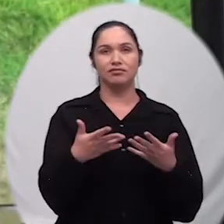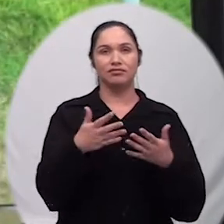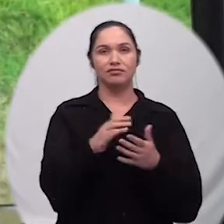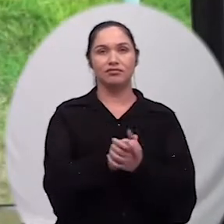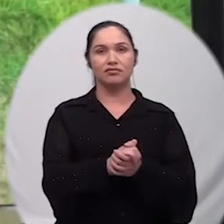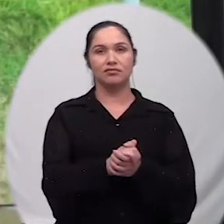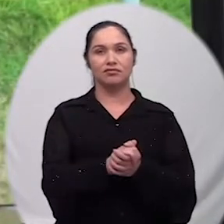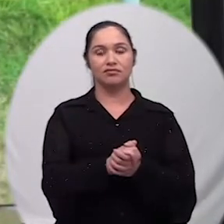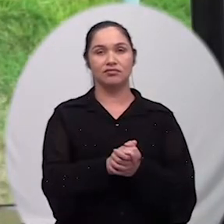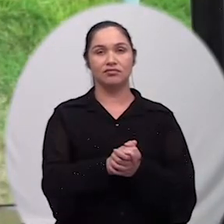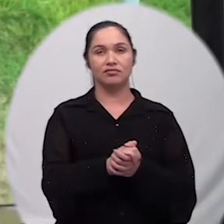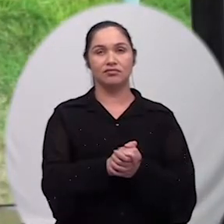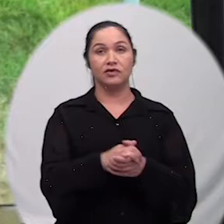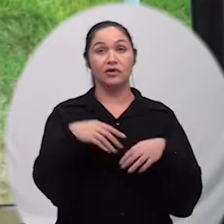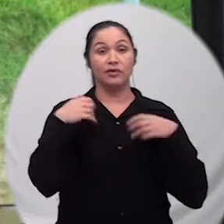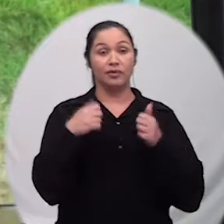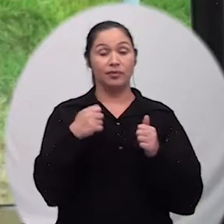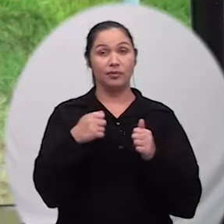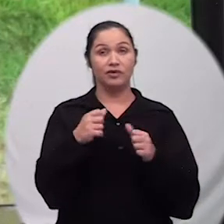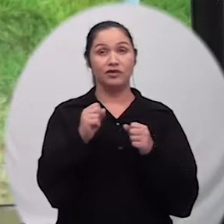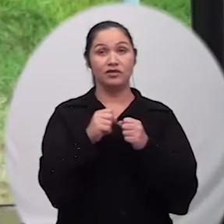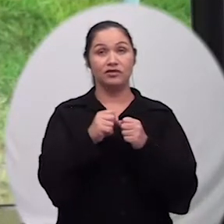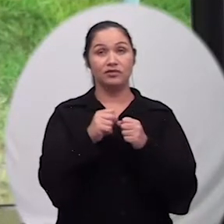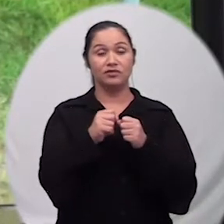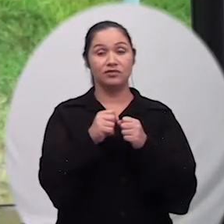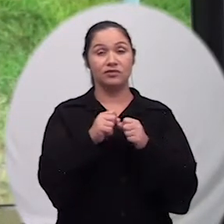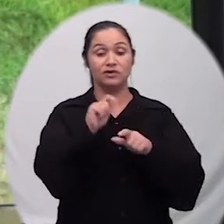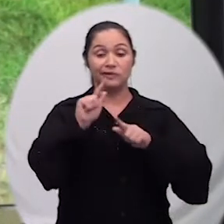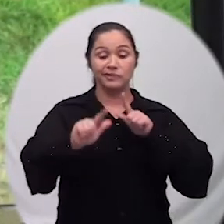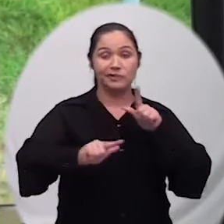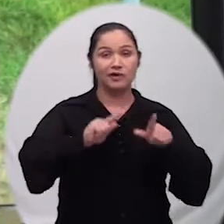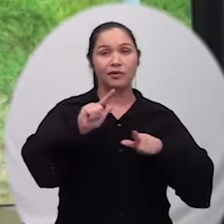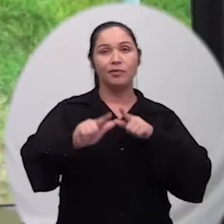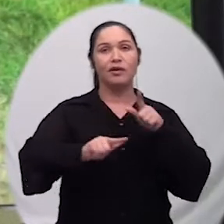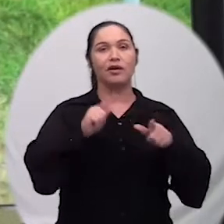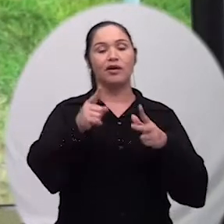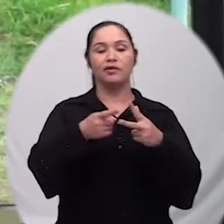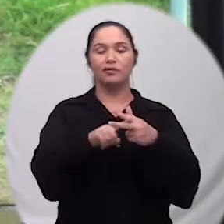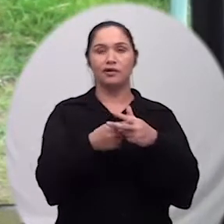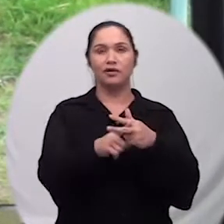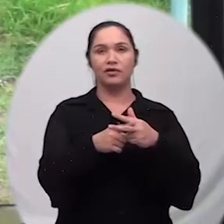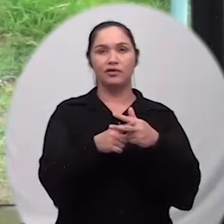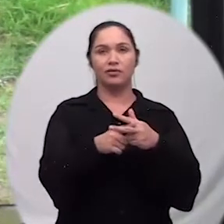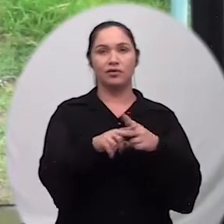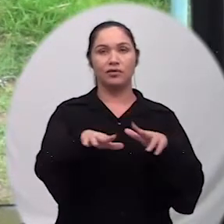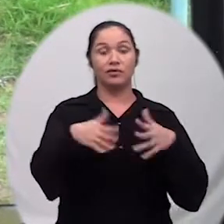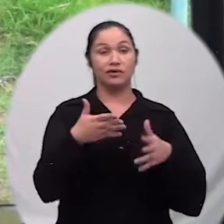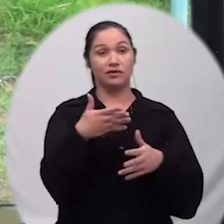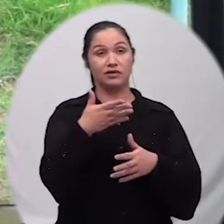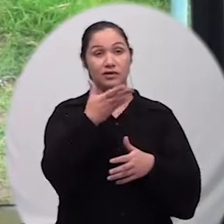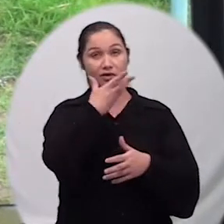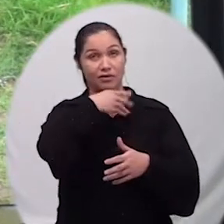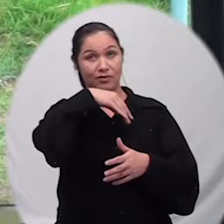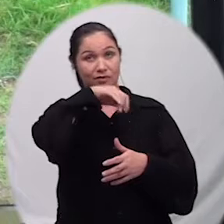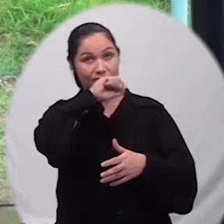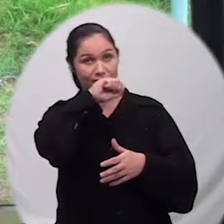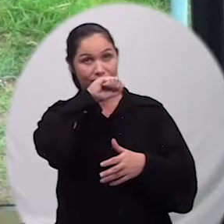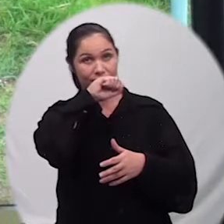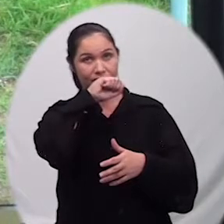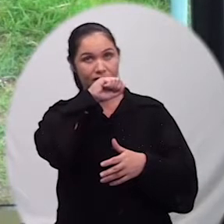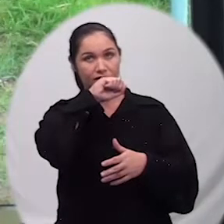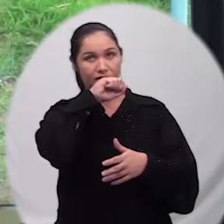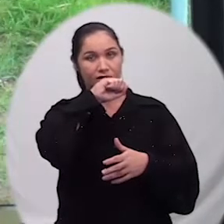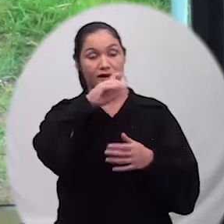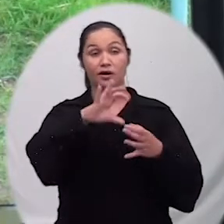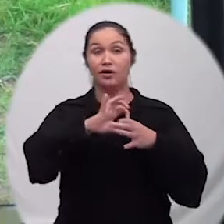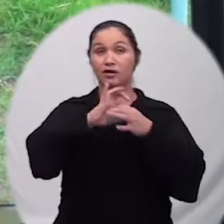trabalho de manutenção? Olha ali, ó. Esse é o balanço. O pai dessa criança autorizou a mostrar a imagem, logicamente,